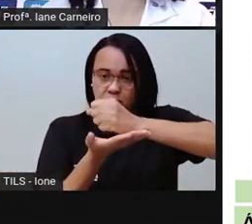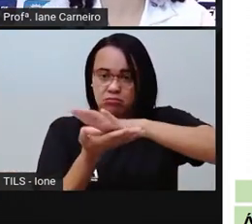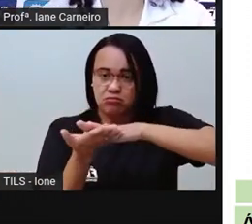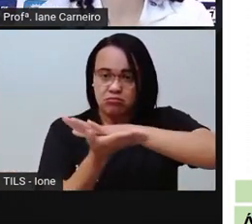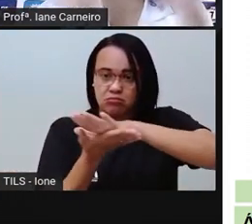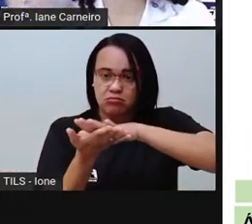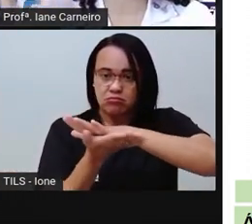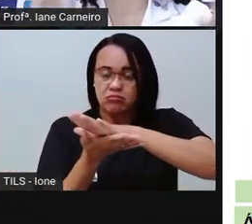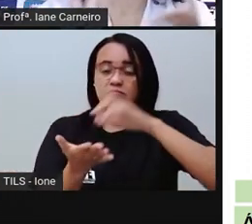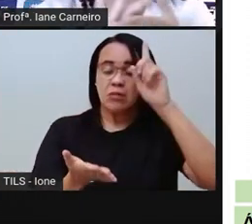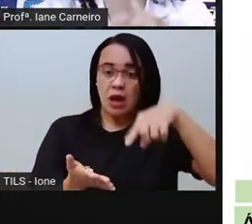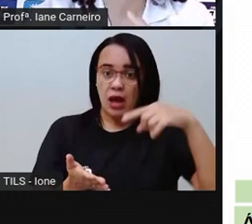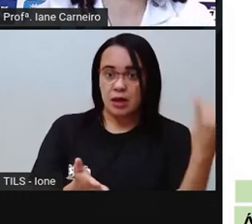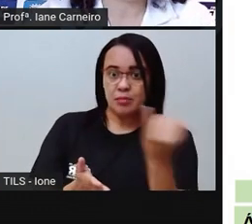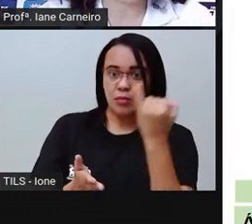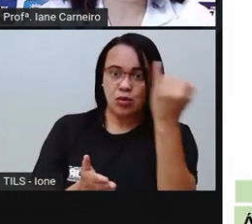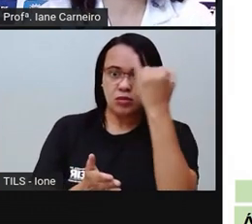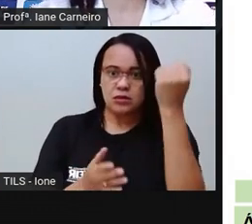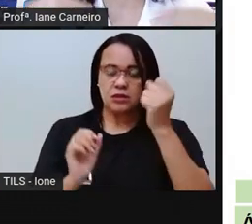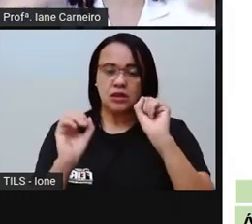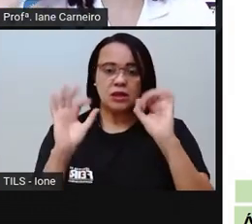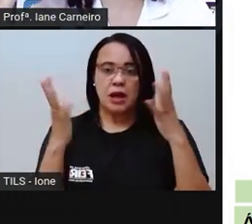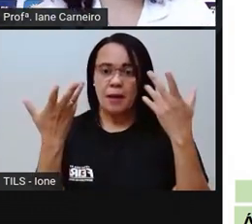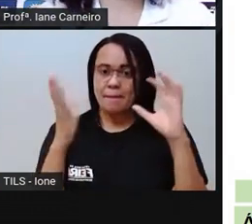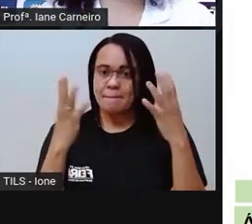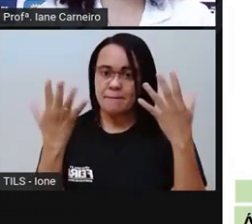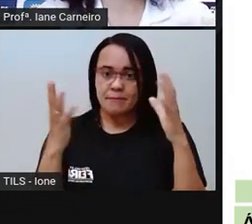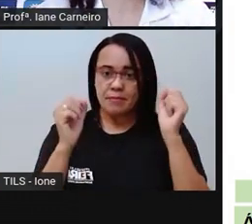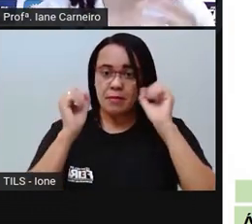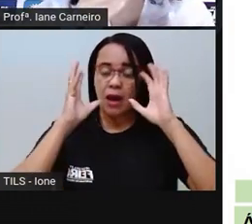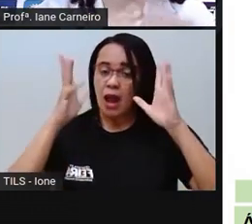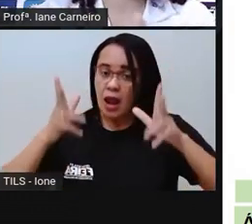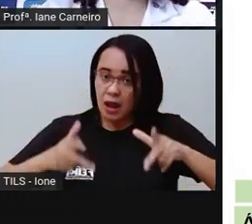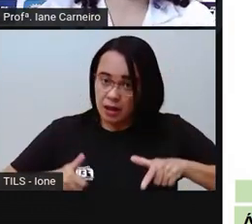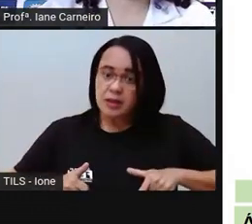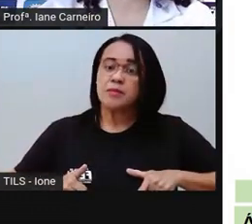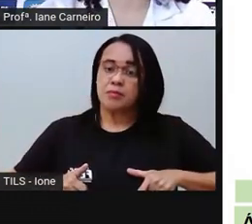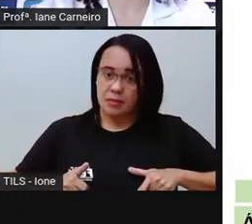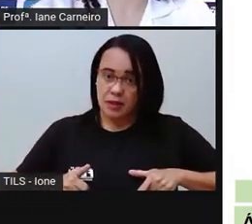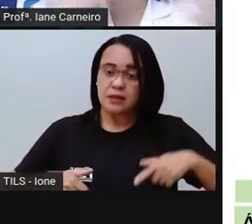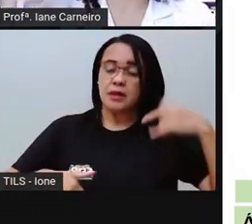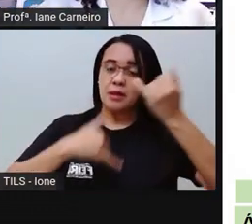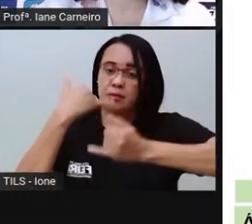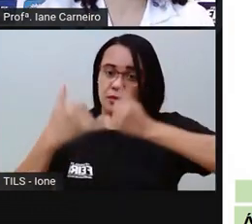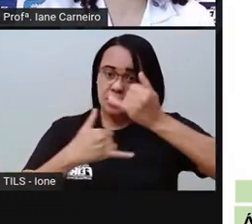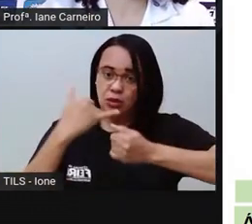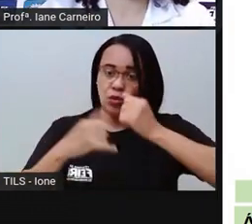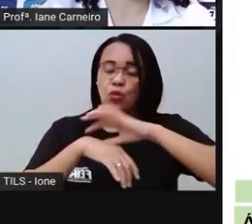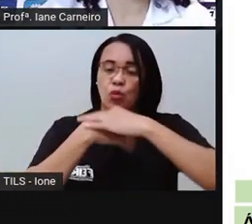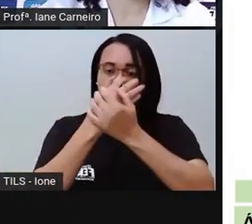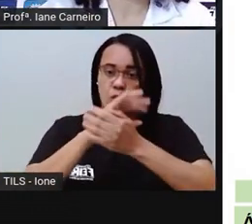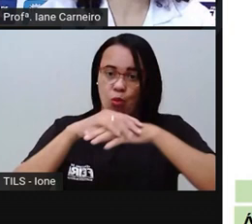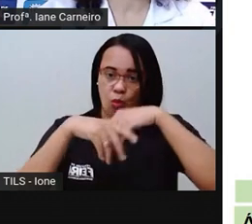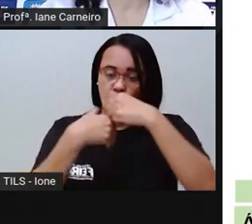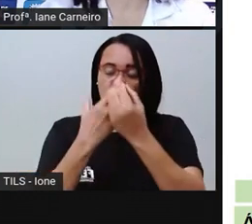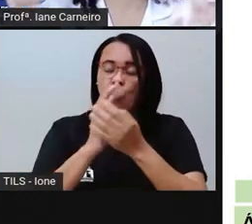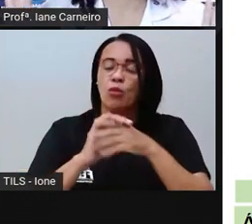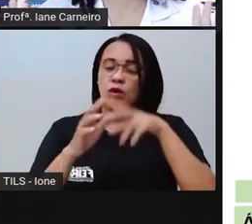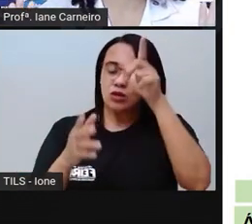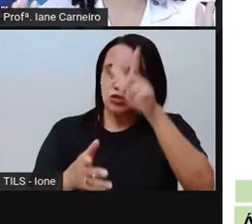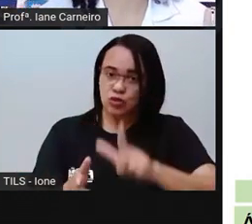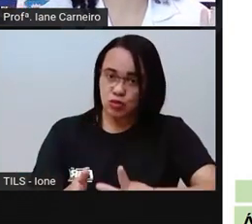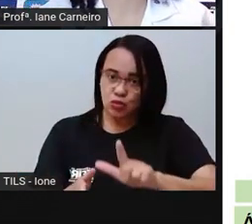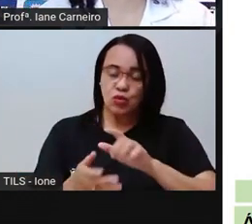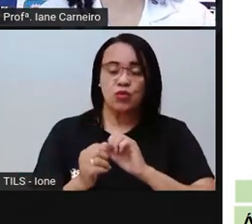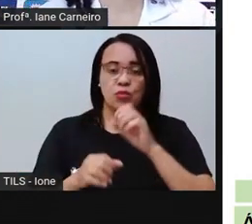casa, é importante que todo mundo esteja com as mãos limpas e que, assim que brincou, lave as mãos, né? Higienize a mão direitinho, tá certo? Para